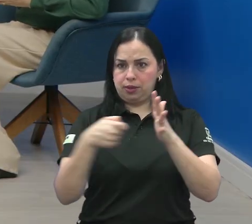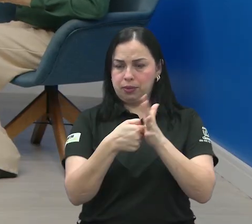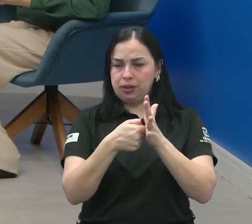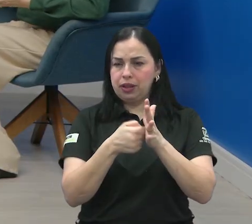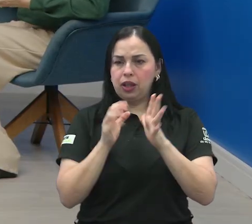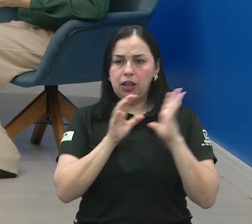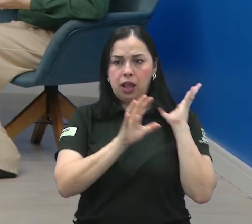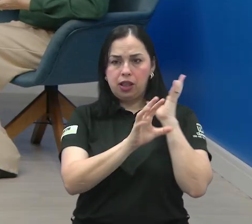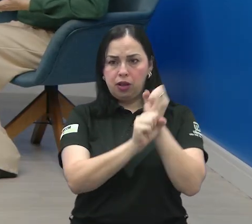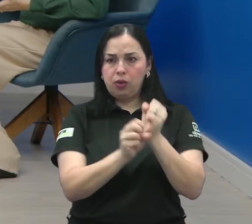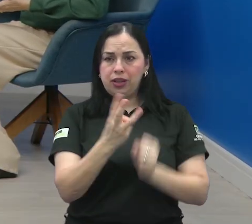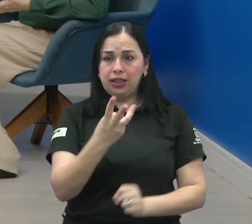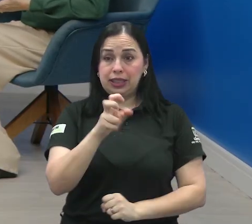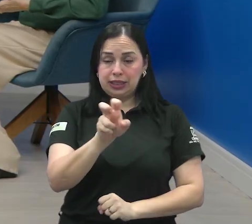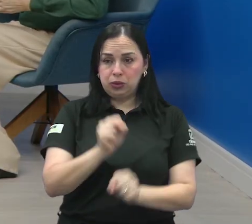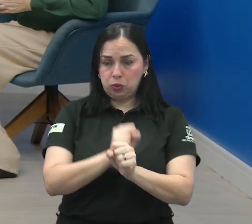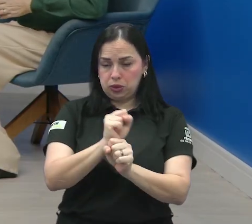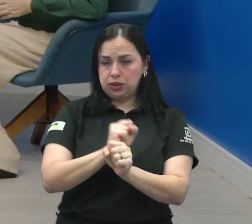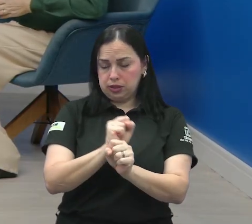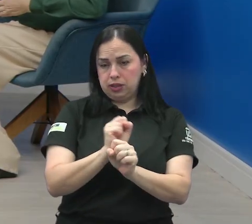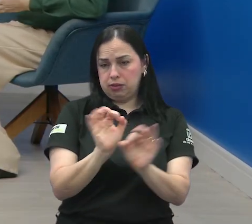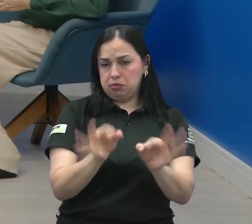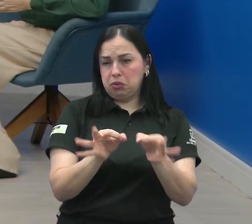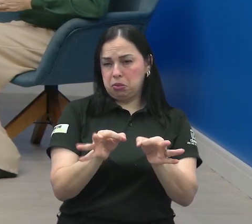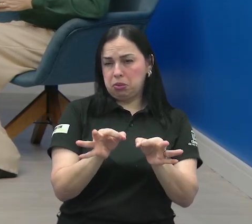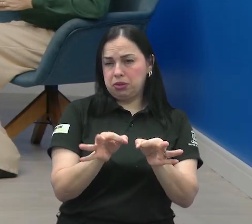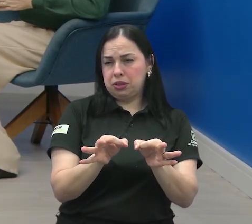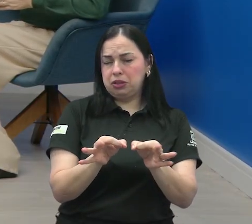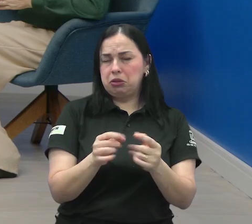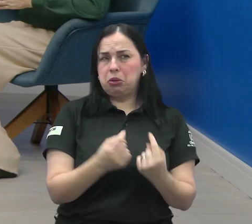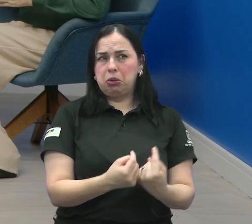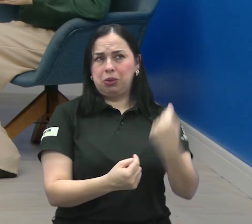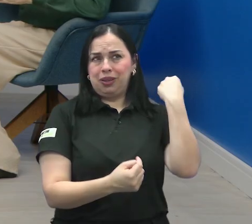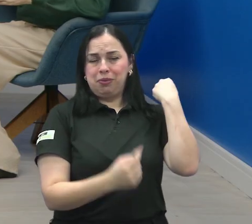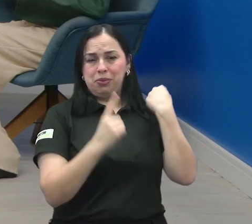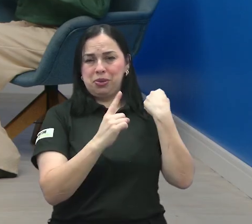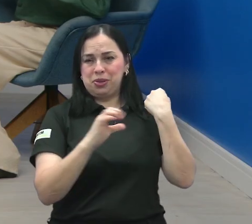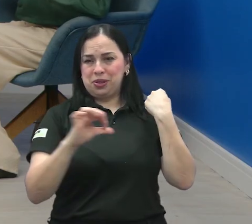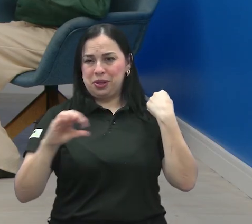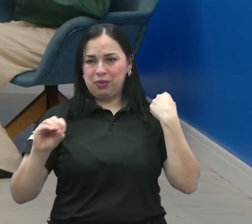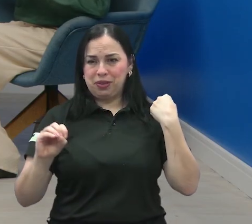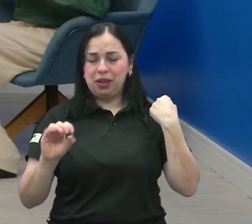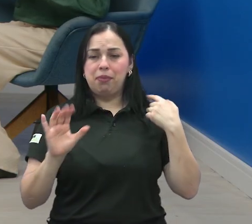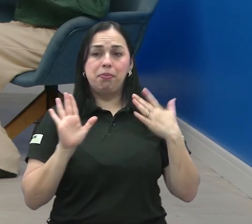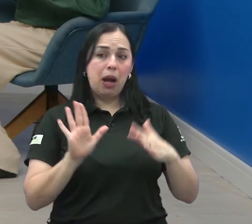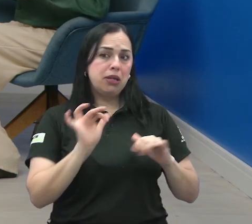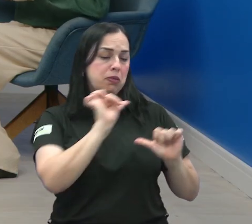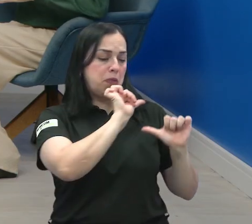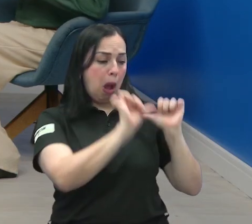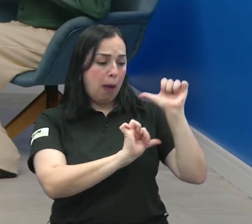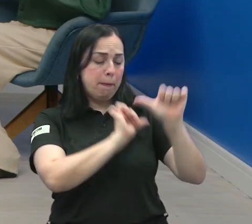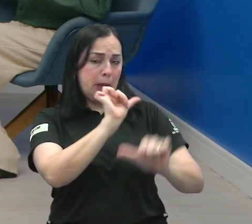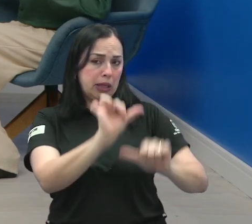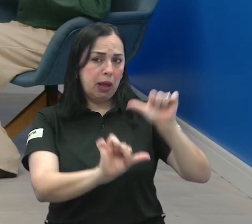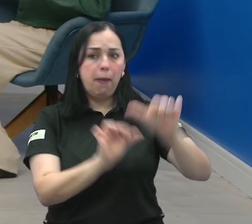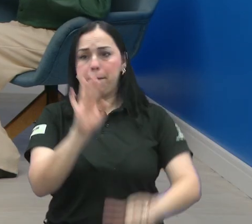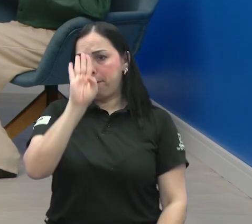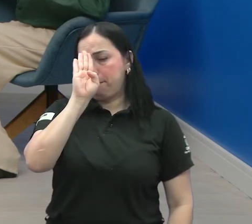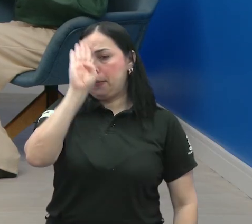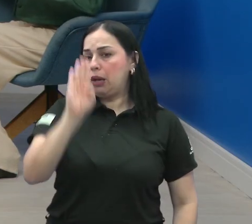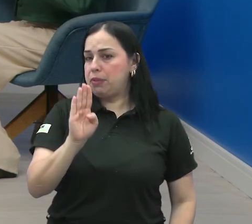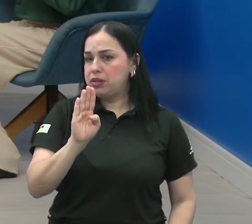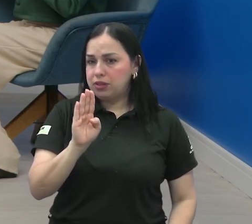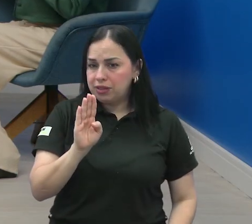está completando 35 anos, né? Esse ano, vem lá dos anos 90. Muitas coisas mudaram de lá para cá, eu acho que principalmente em